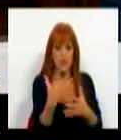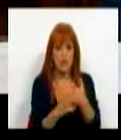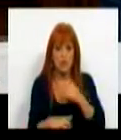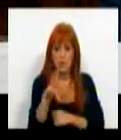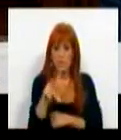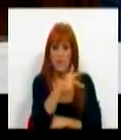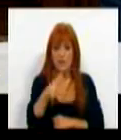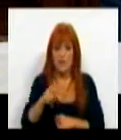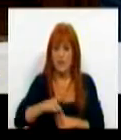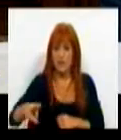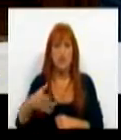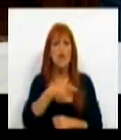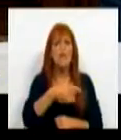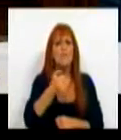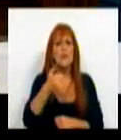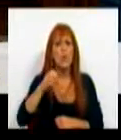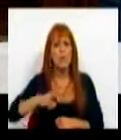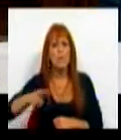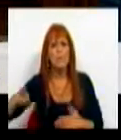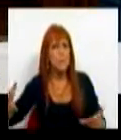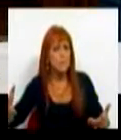os 1.100 para 950.